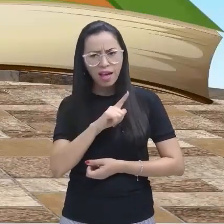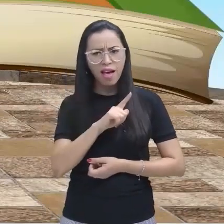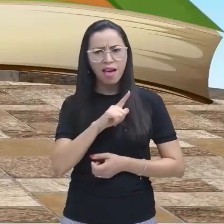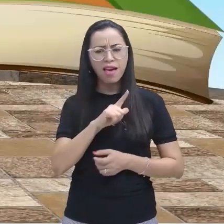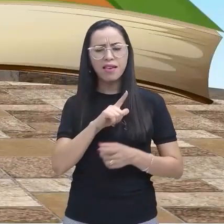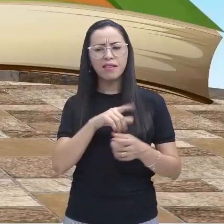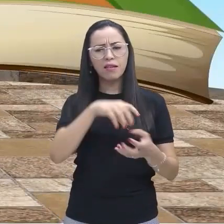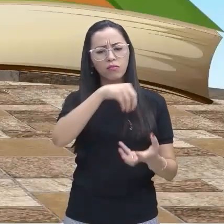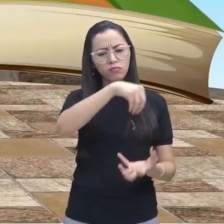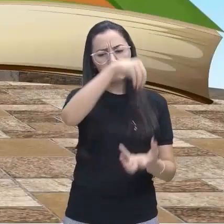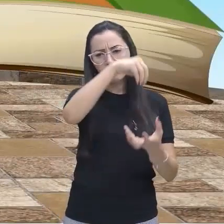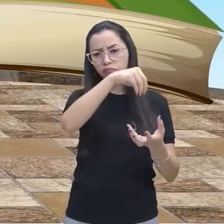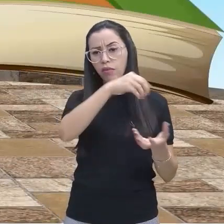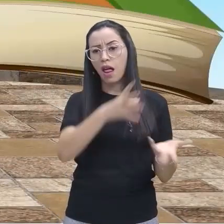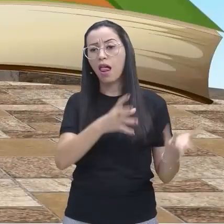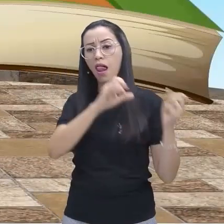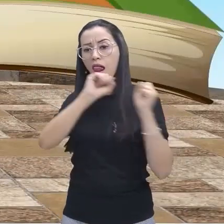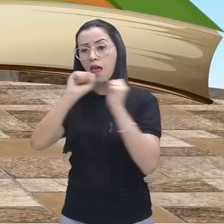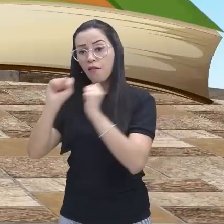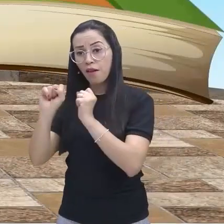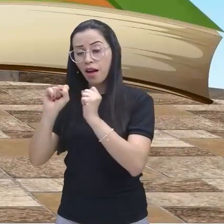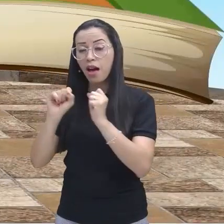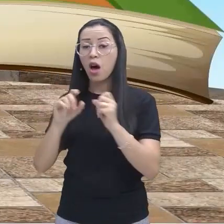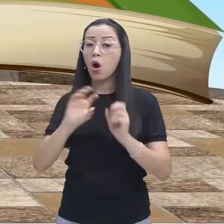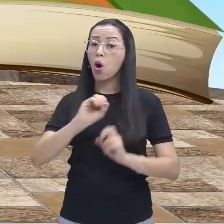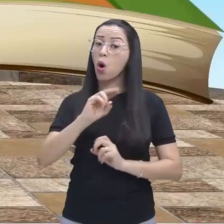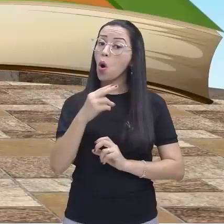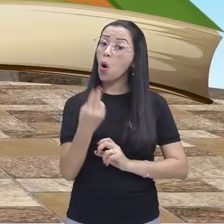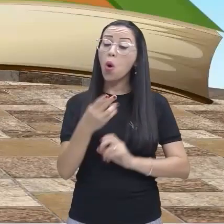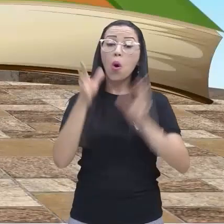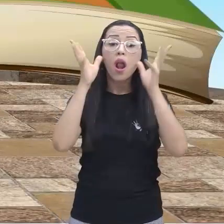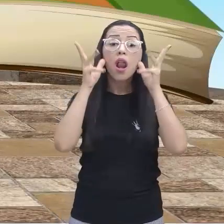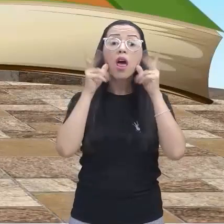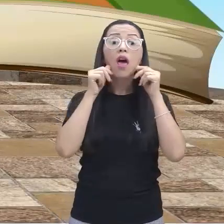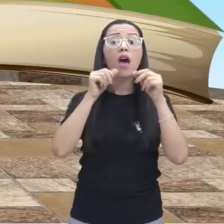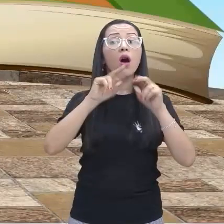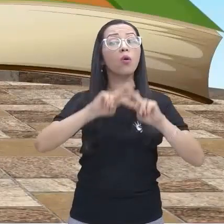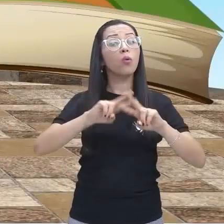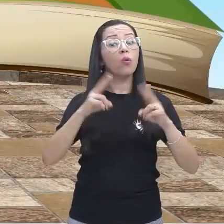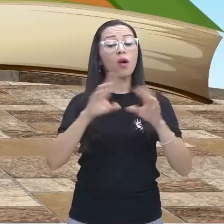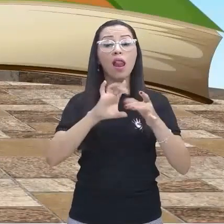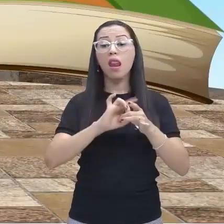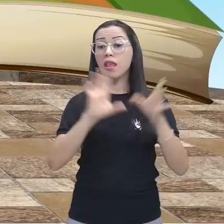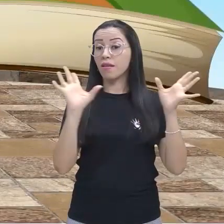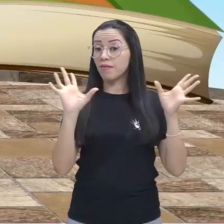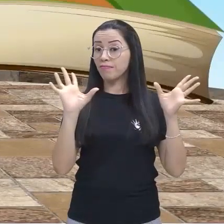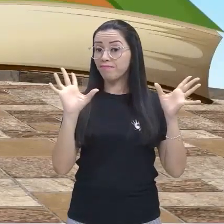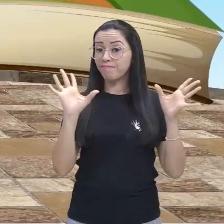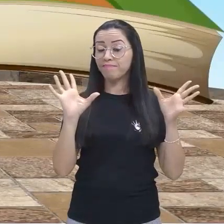se salvar? Vamos pensar, vamos lembrar? Você lembra o que acontece?